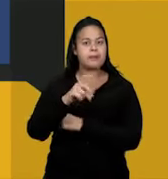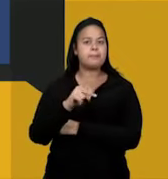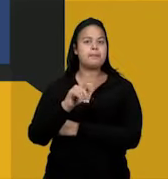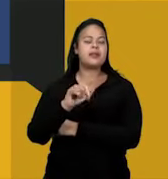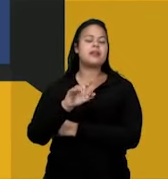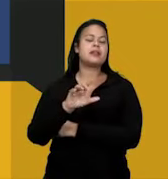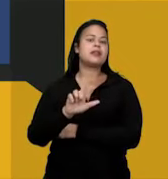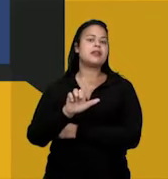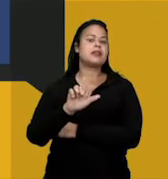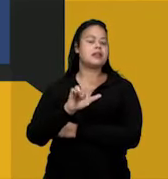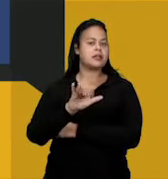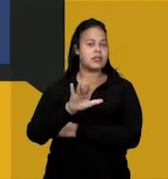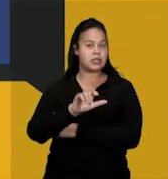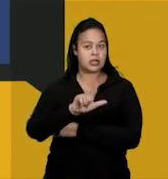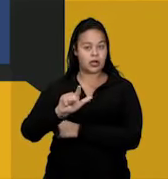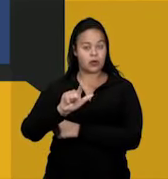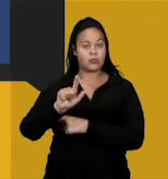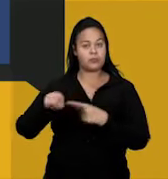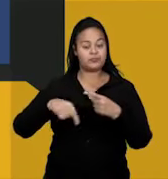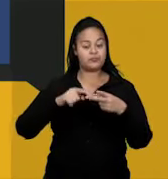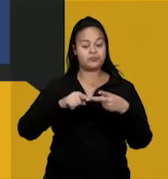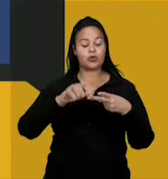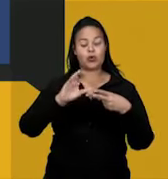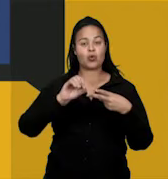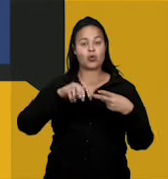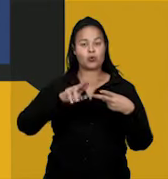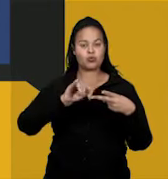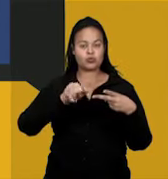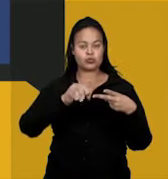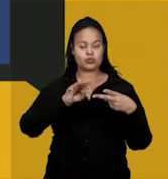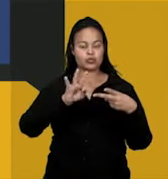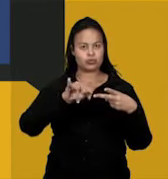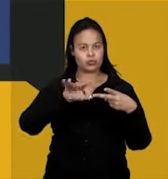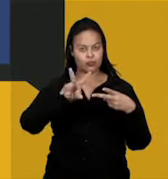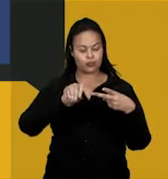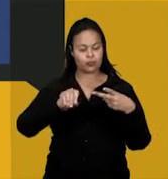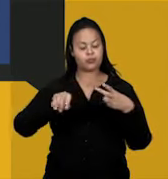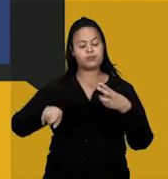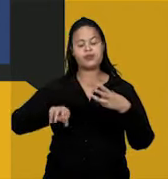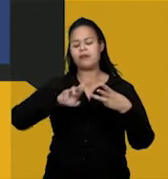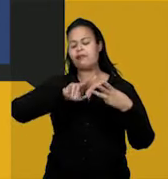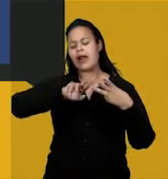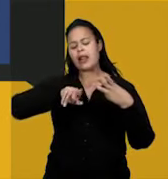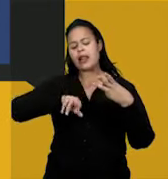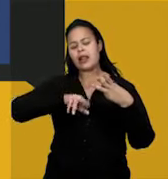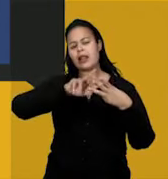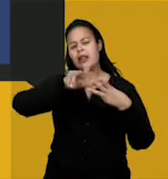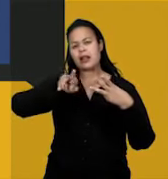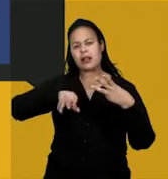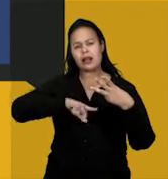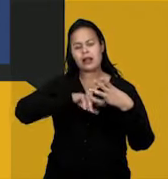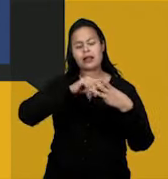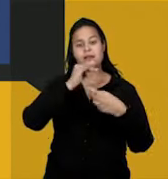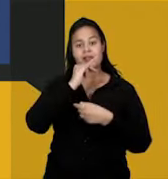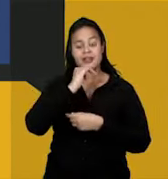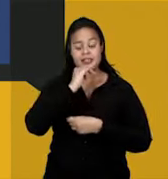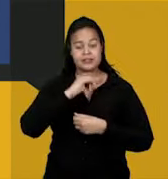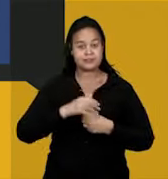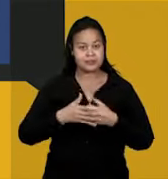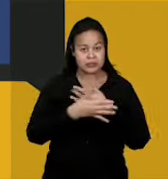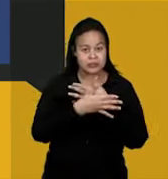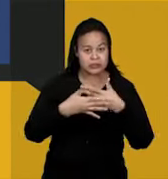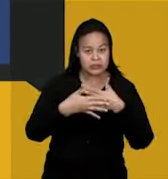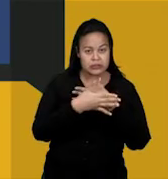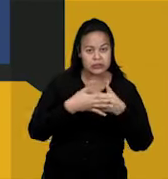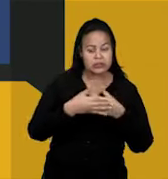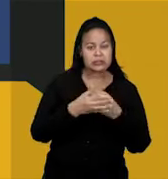o tecido conjuntivo e os vários tipos de tecido conjuntivo, como por exemplo, tecido